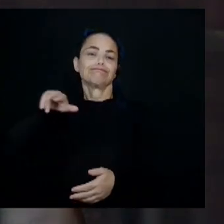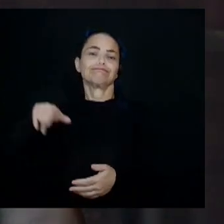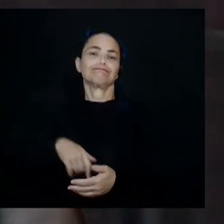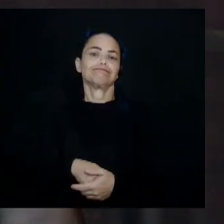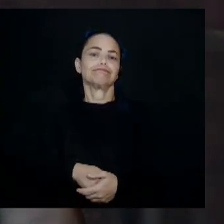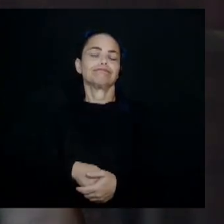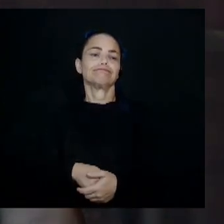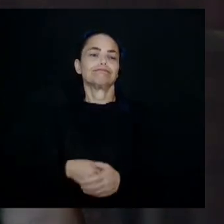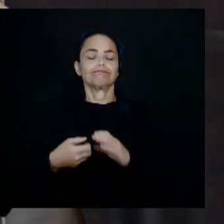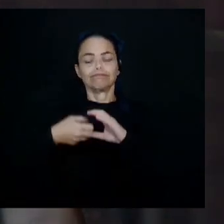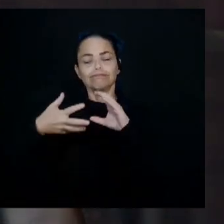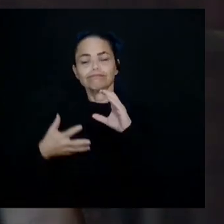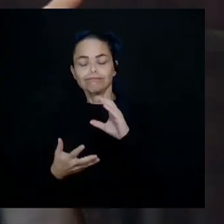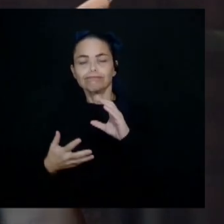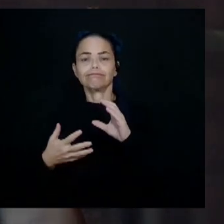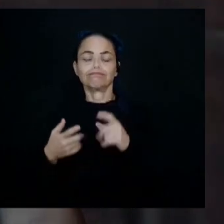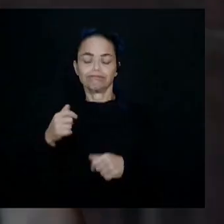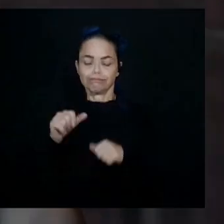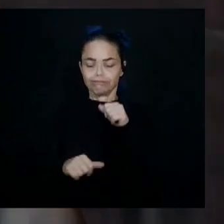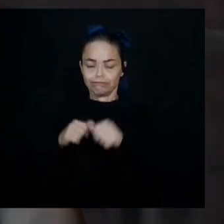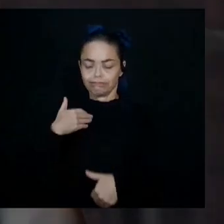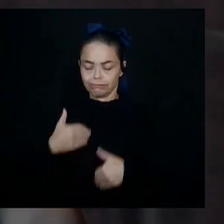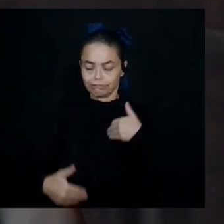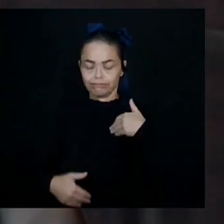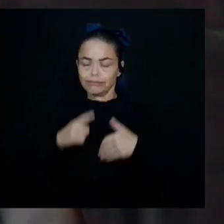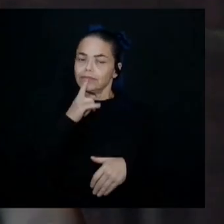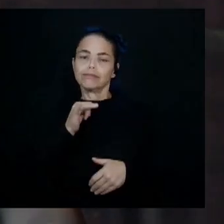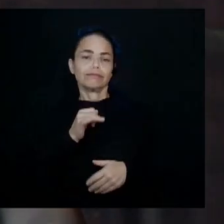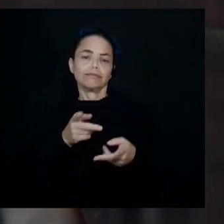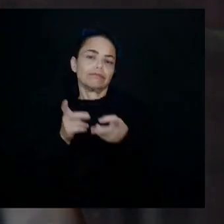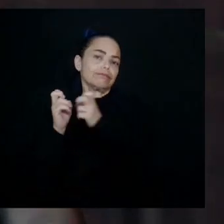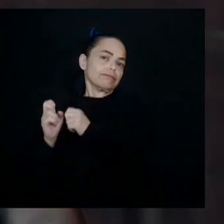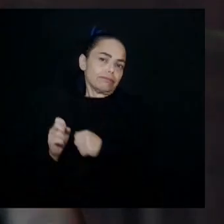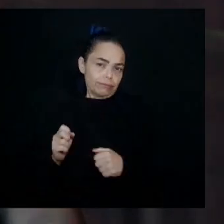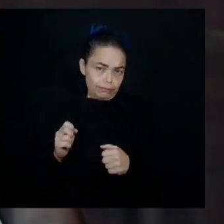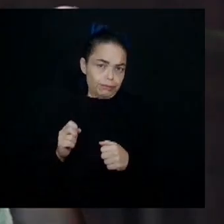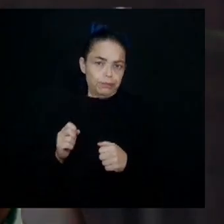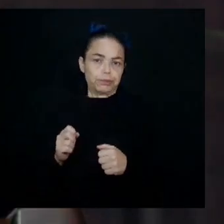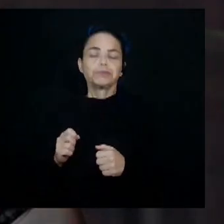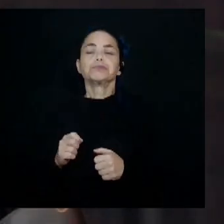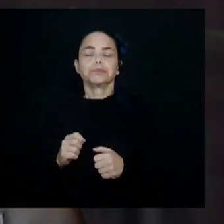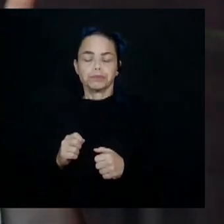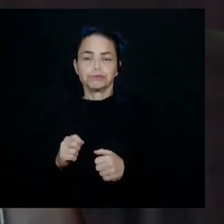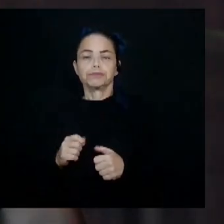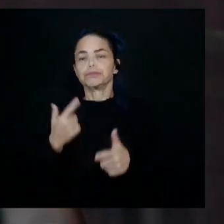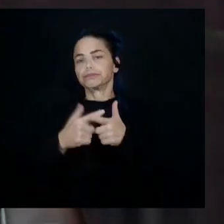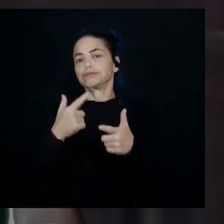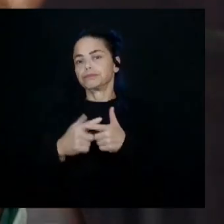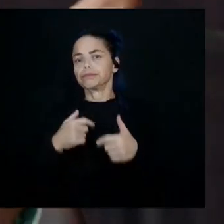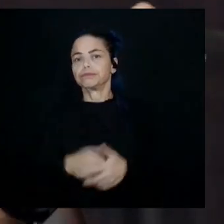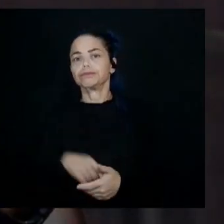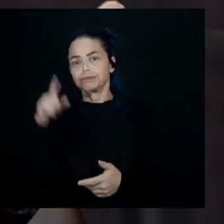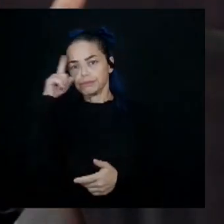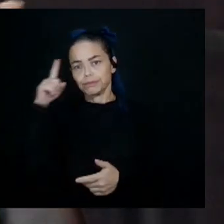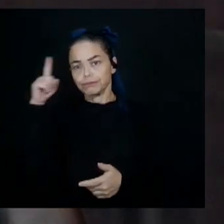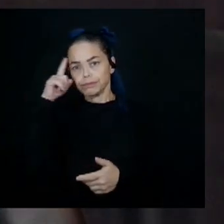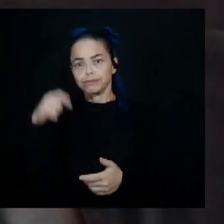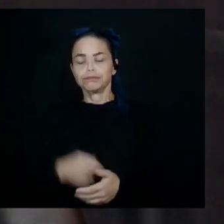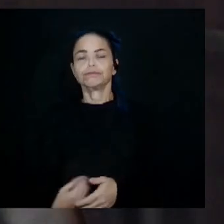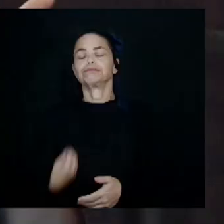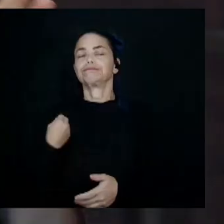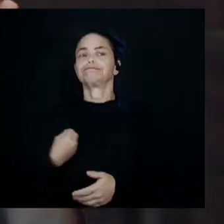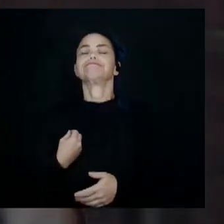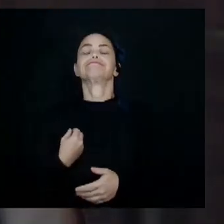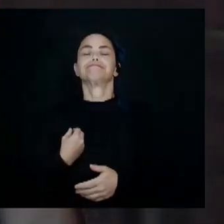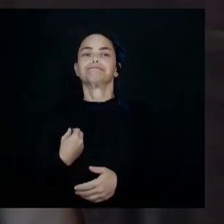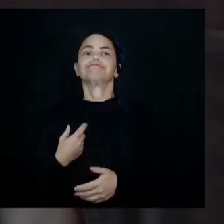características aí de puberdade aparecendo? E às vezes o pai fala, não, eu não percebi, né? Mas por quê? Porque está todo dia, e a vida é muito corrida, a gente entende,